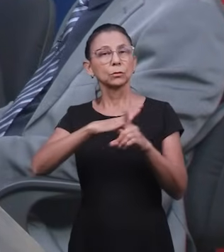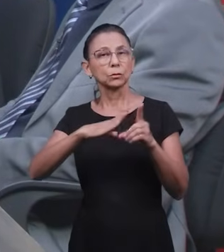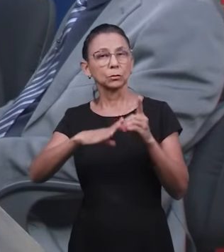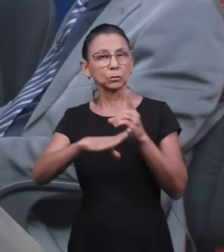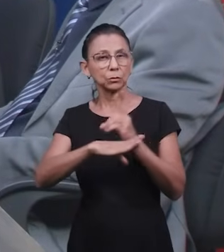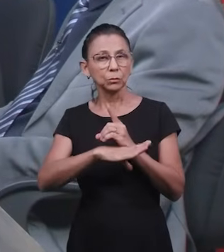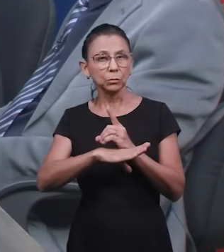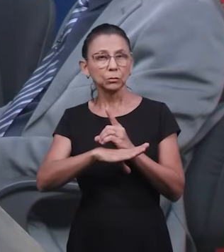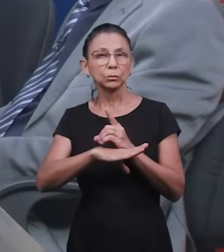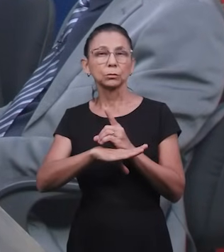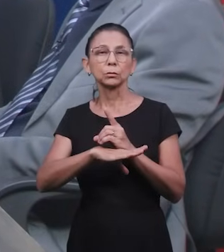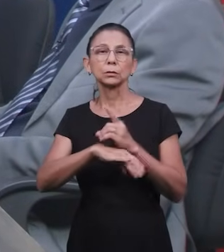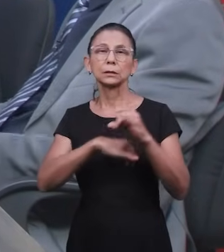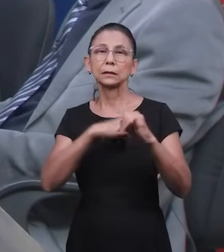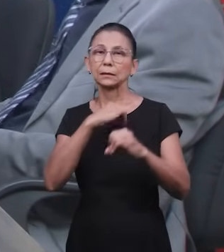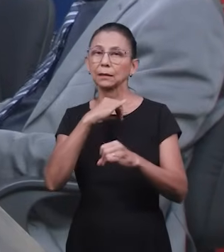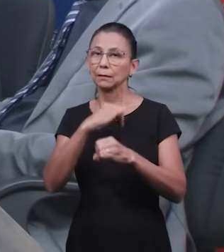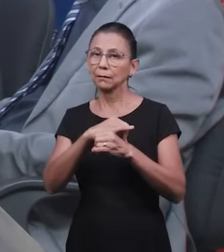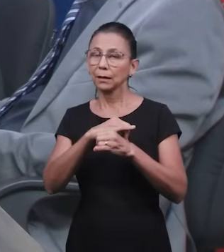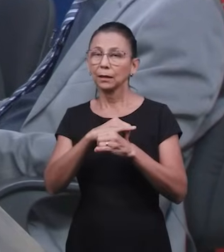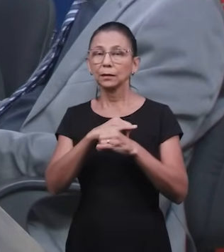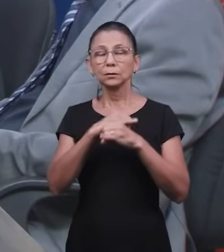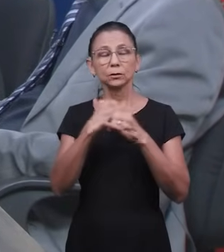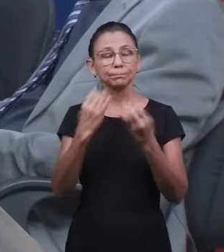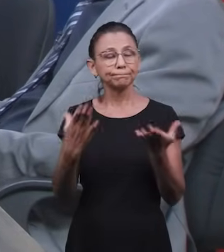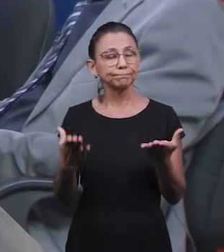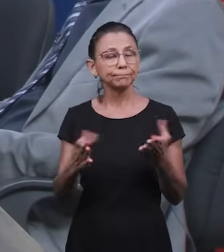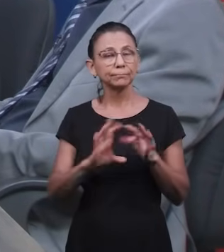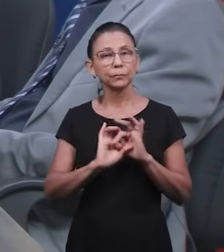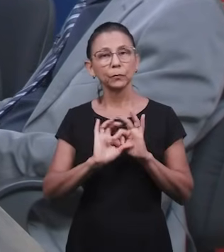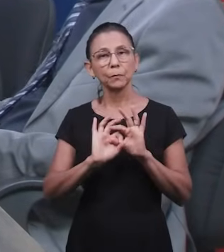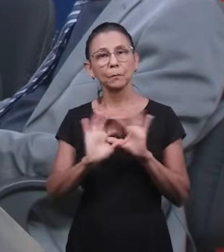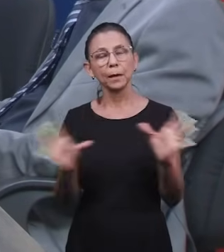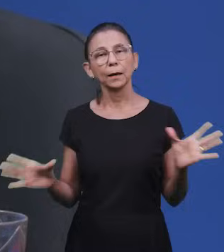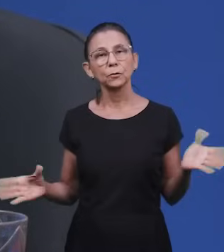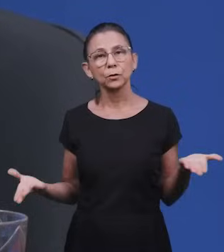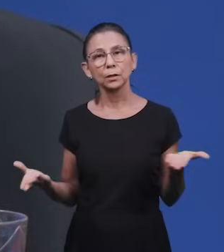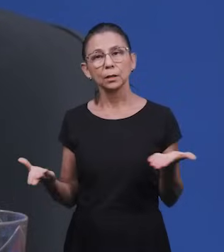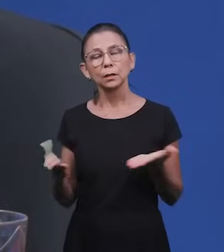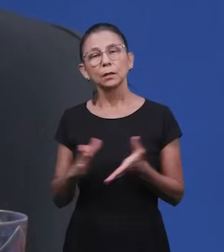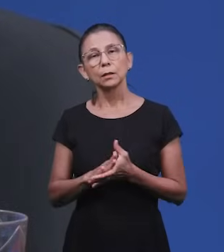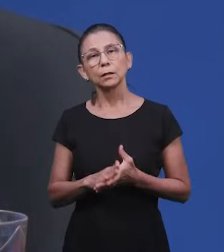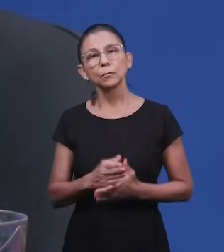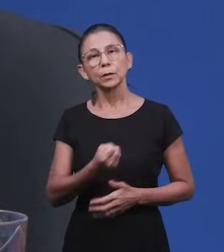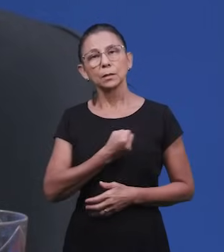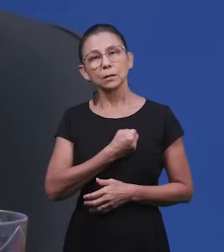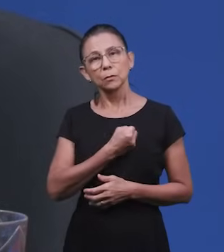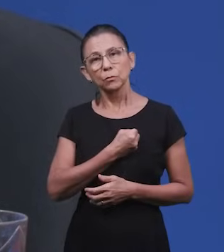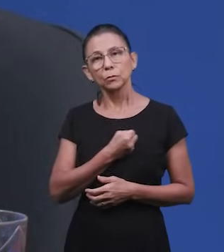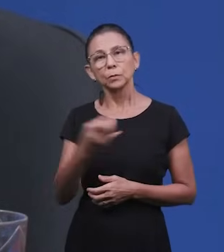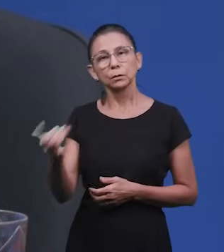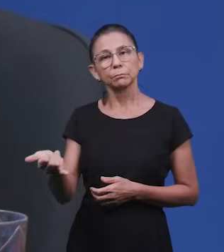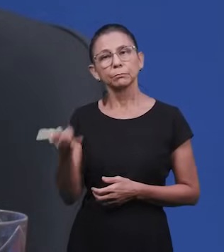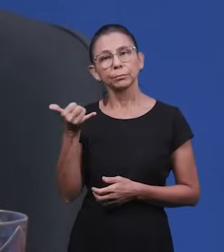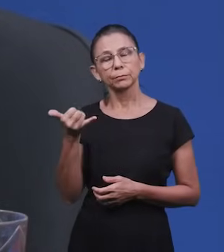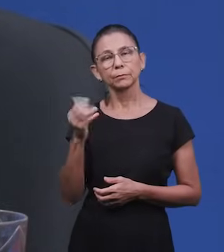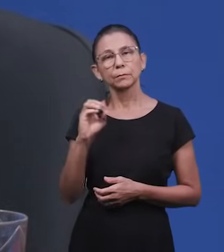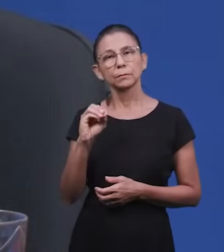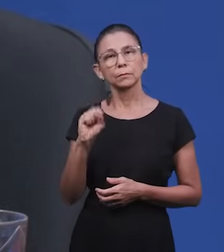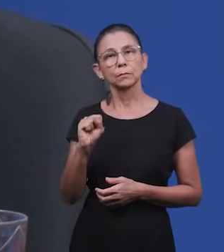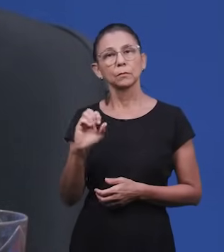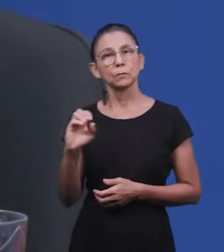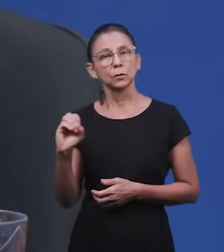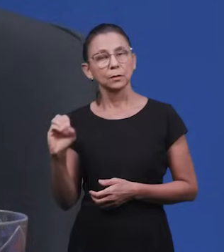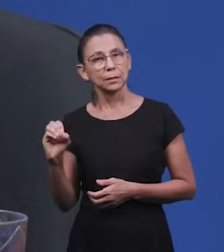na internet da Igreja Cristã Maranata estão ali disponíveis, e o 0800 para atender as pessoas